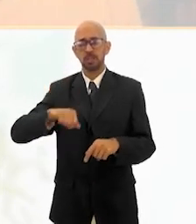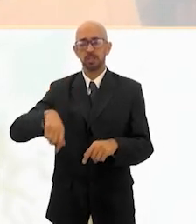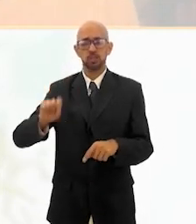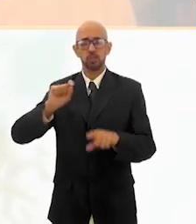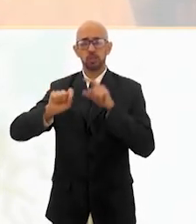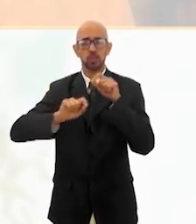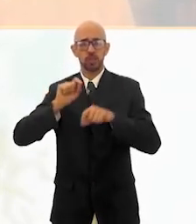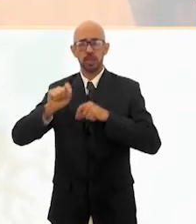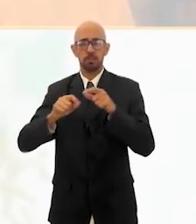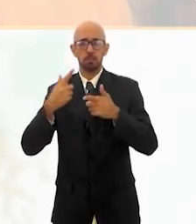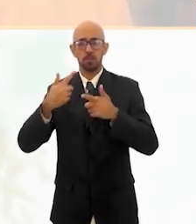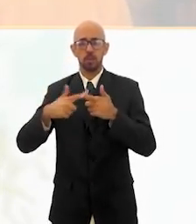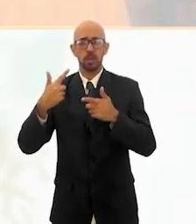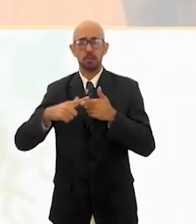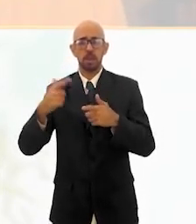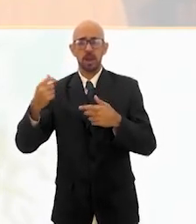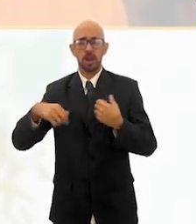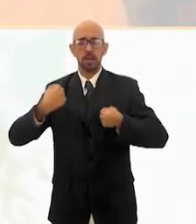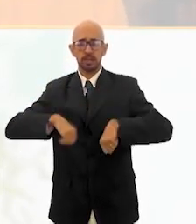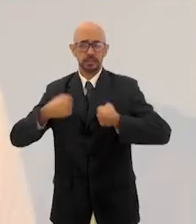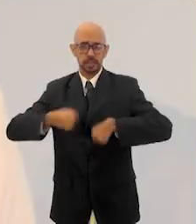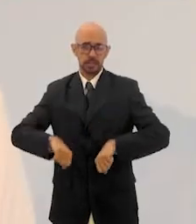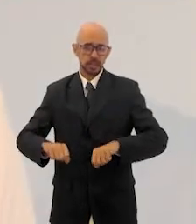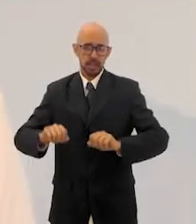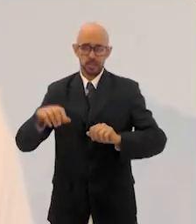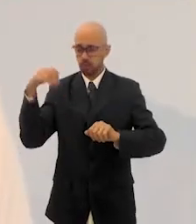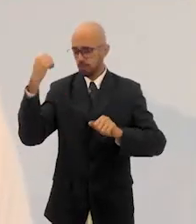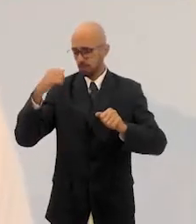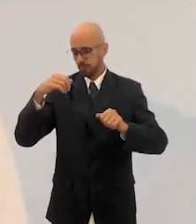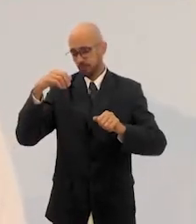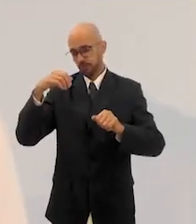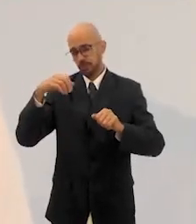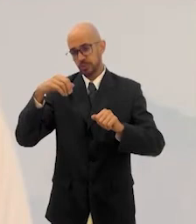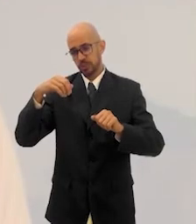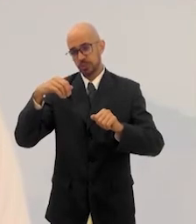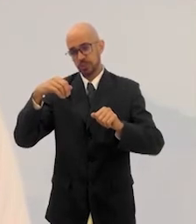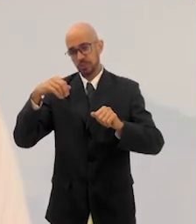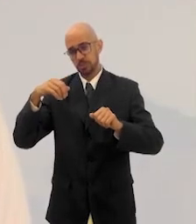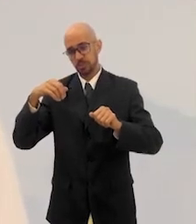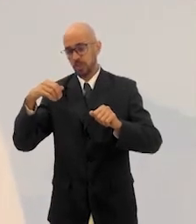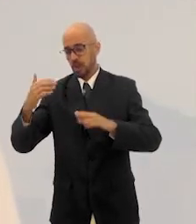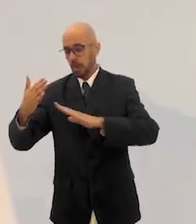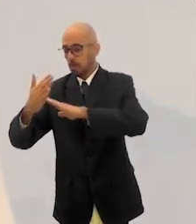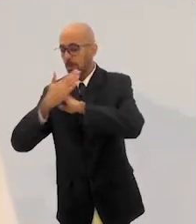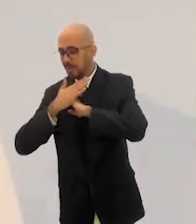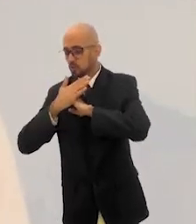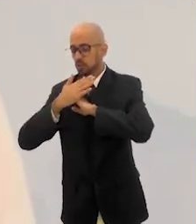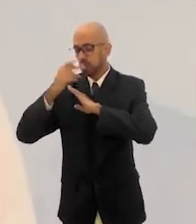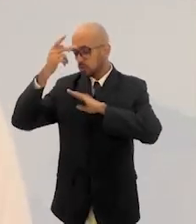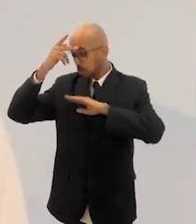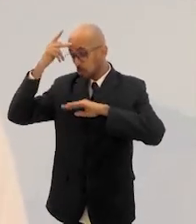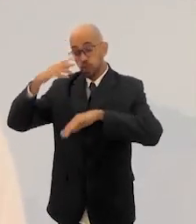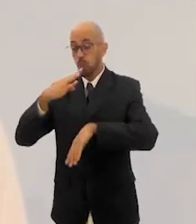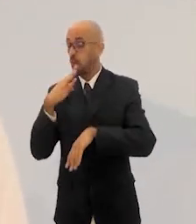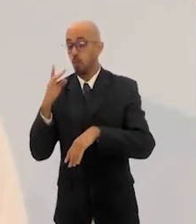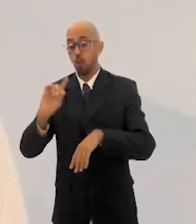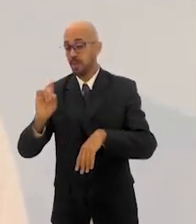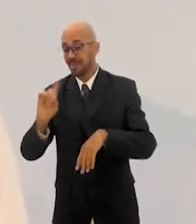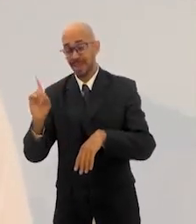inclusive a própria necessidade de ter, a necessidade de precisar de um estranho, a necessidade de precisar de um